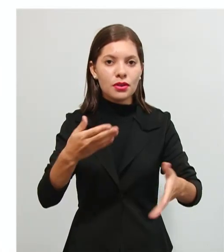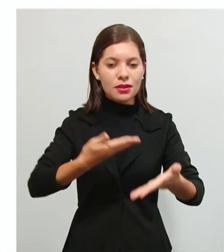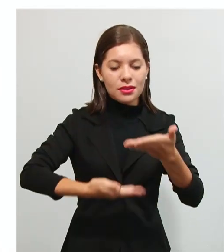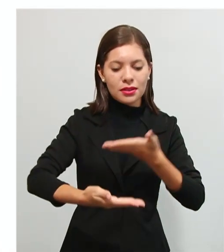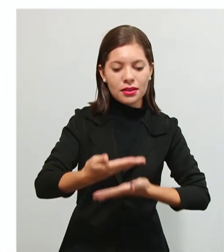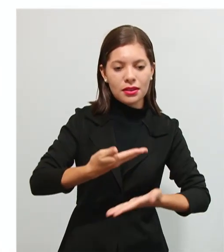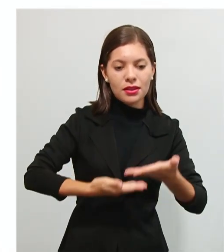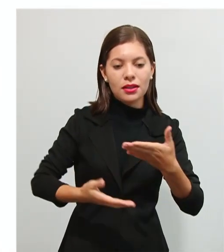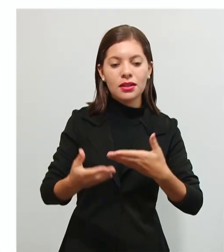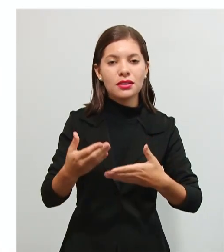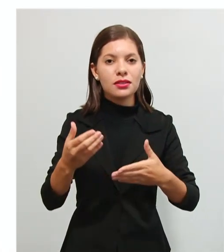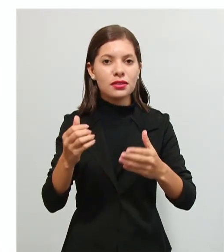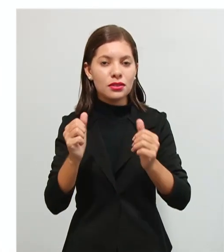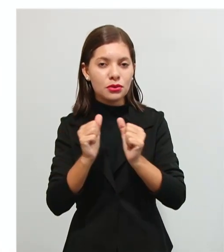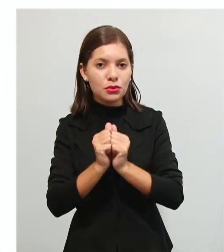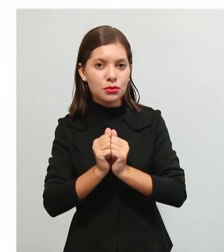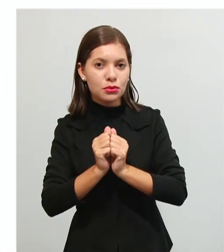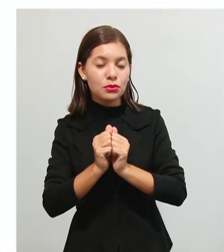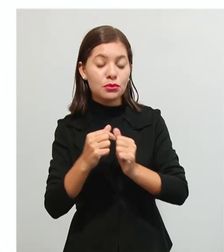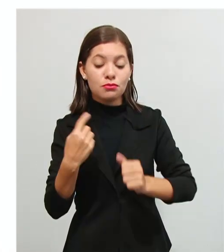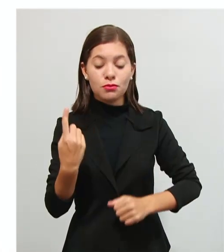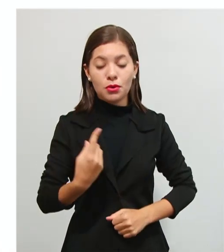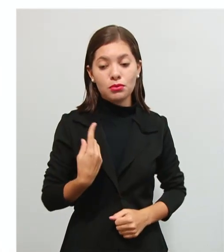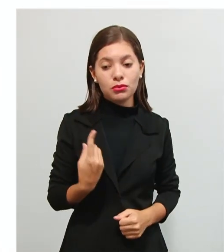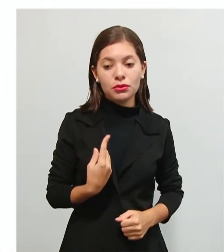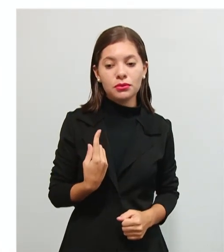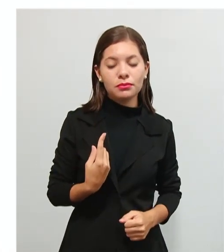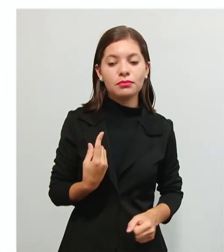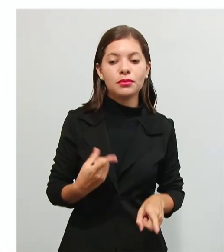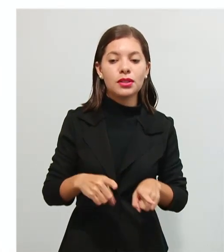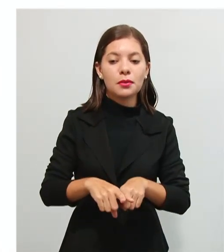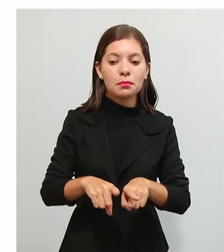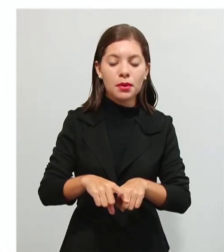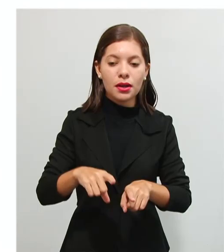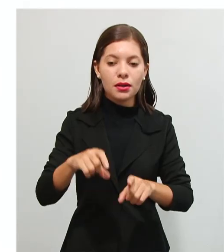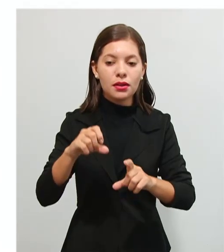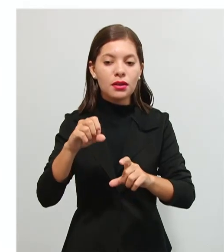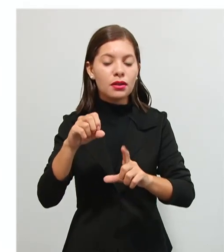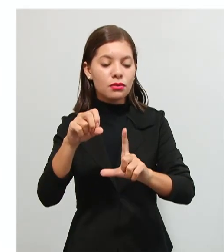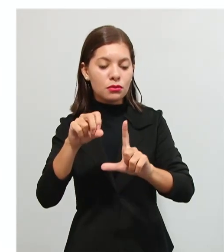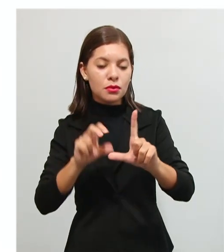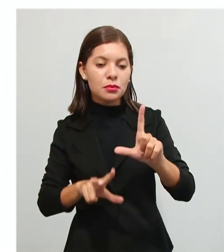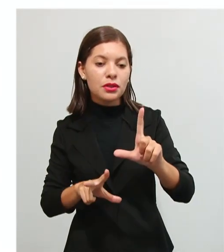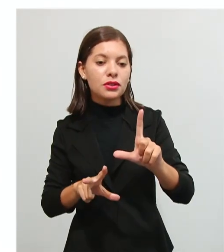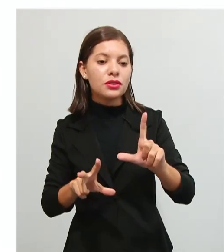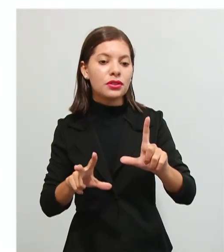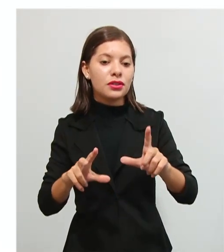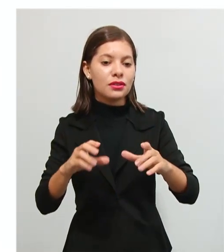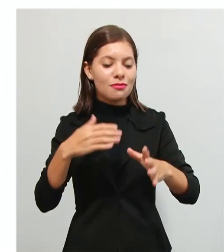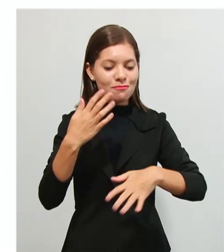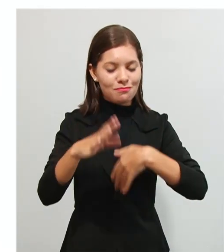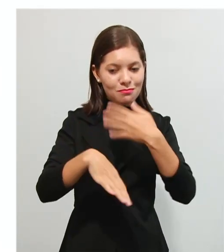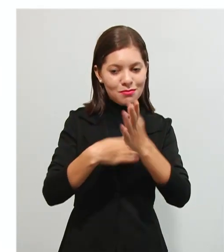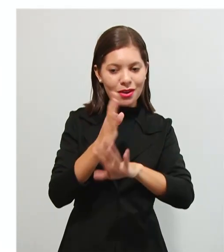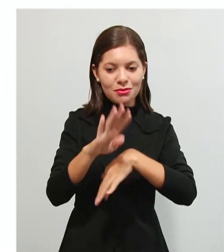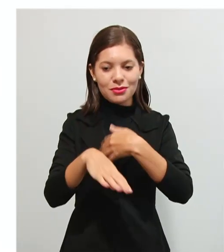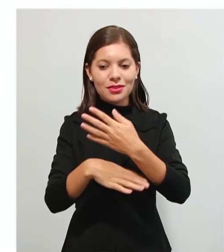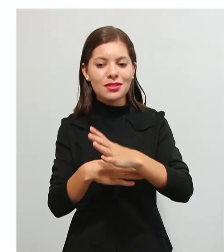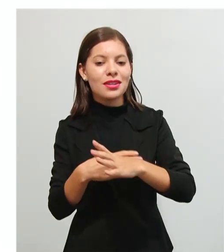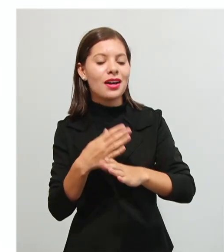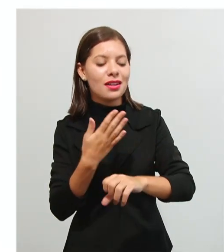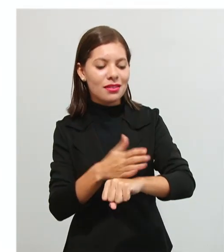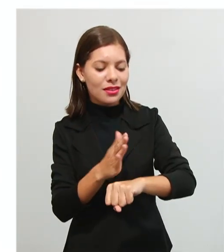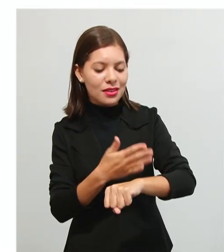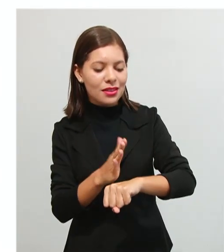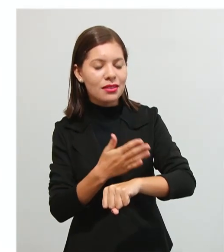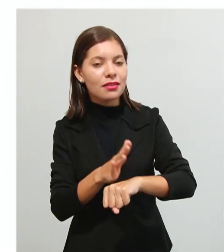forma conjunta ou não nesse ambiente. Logo, sinta-se à vontade para bagunçar. A ideia é testar a